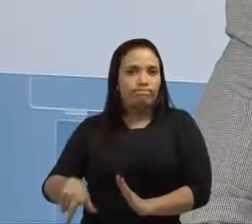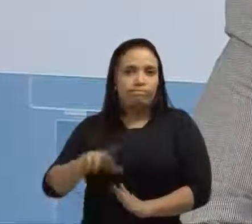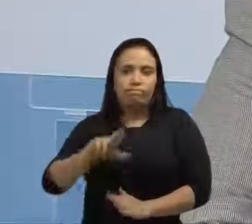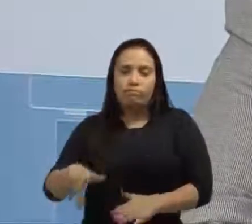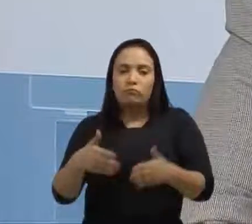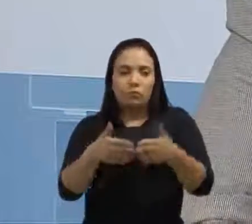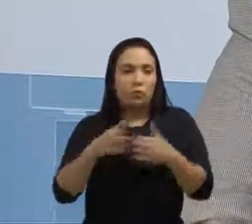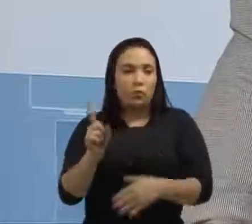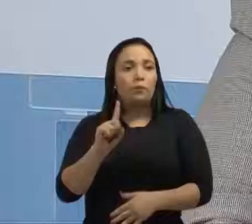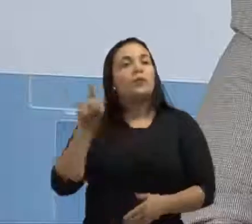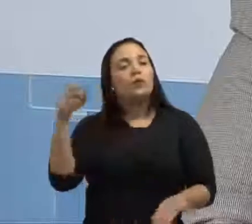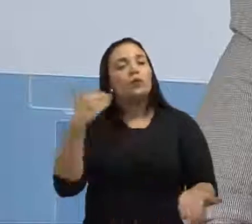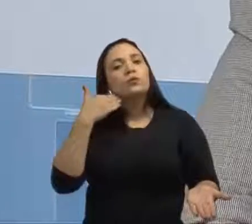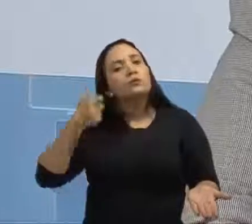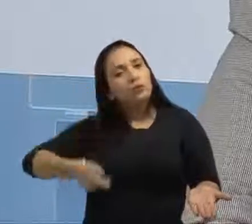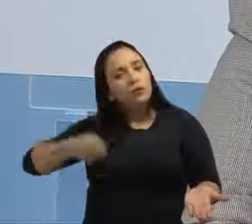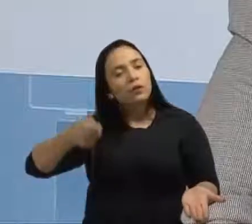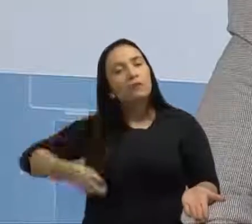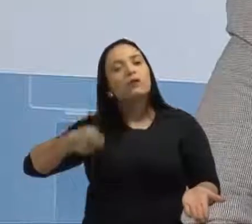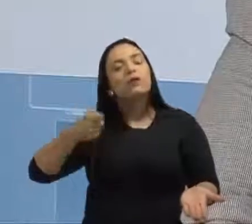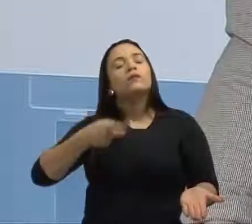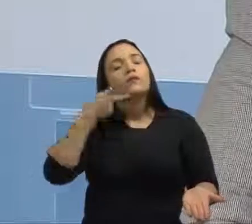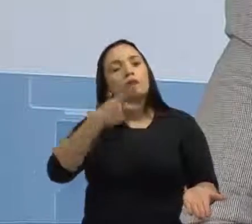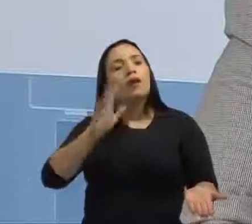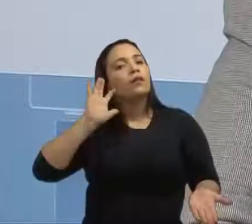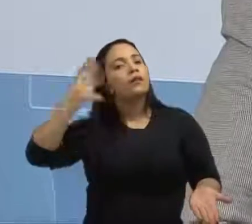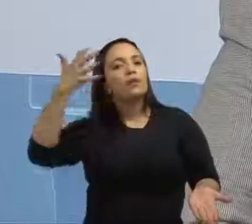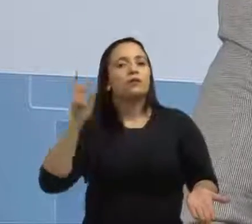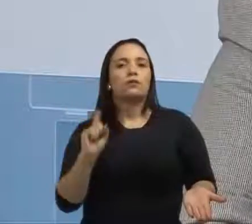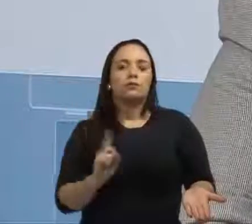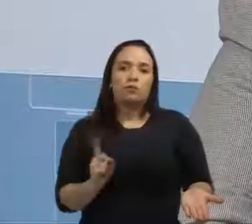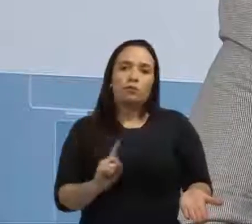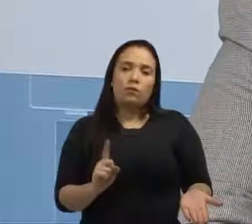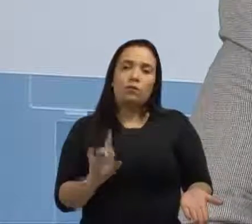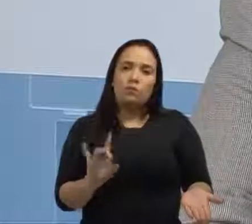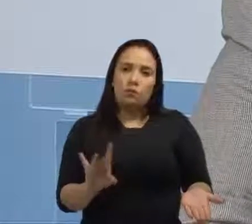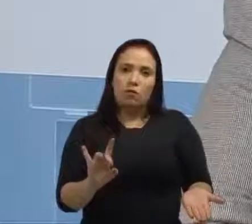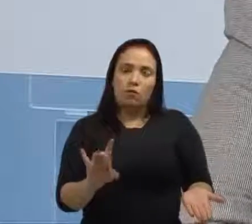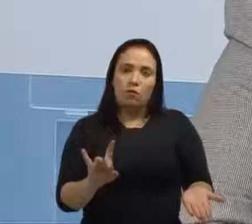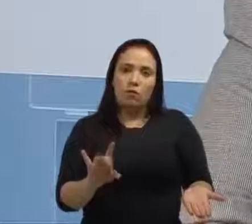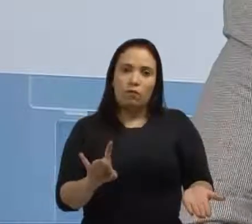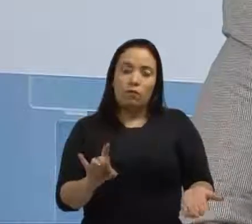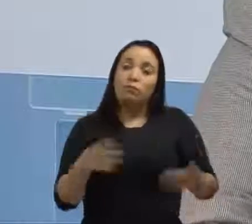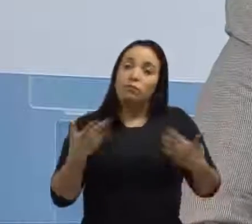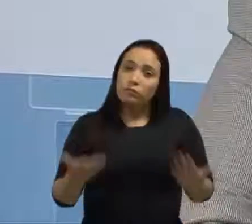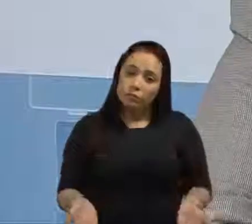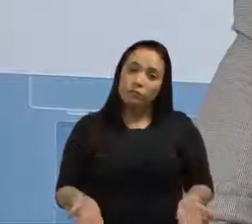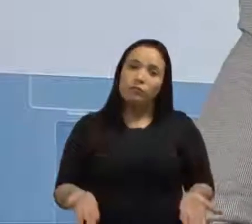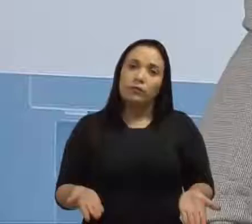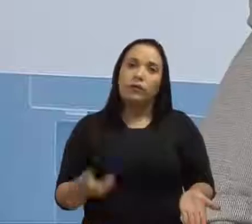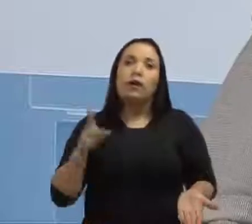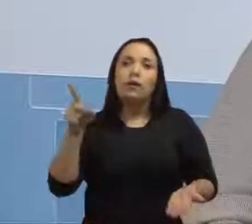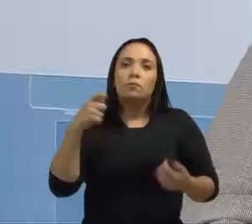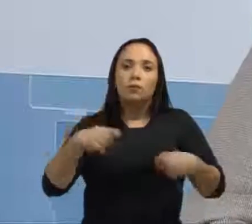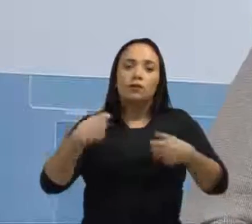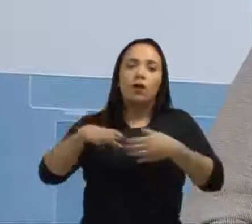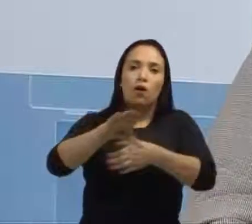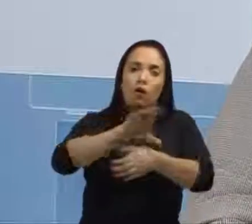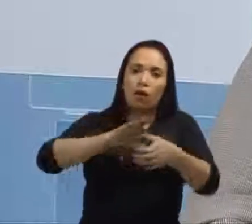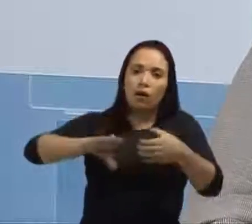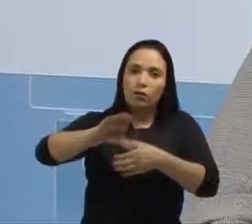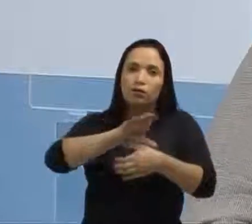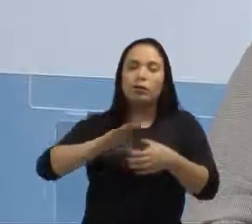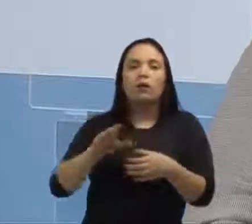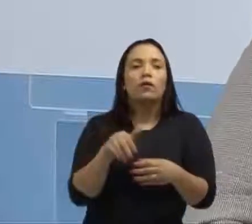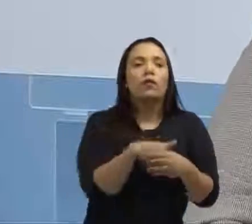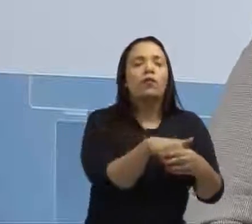sigilo. O juiz poderia ter dito que não ia tomar essa decisão só. Ou seja, ele ia levar a decisão para o colegiado